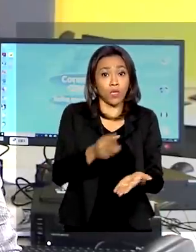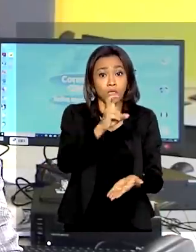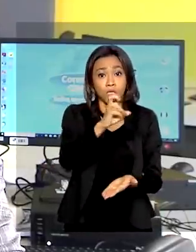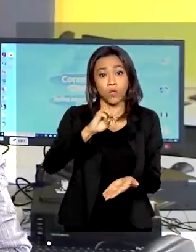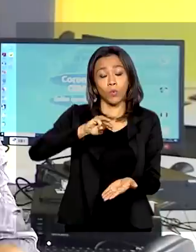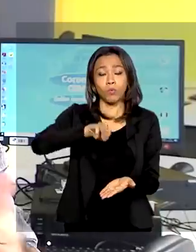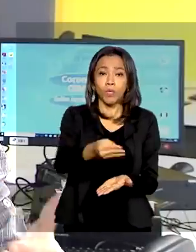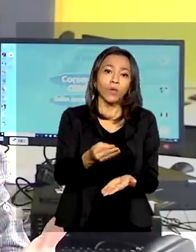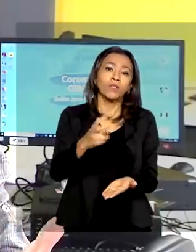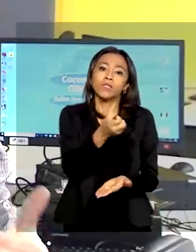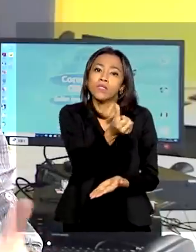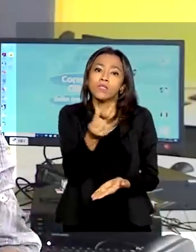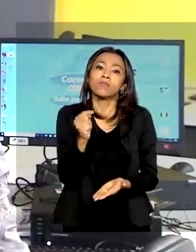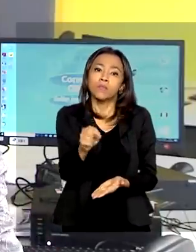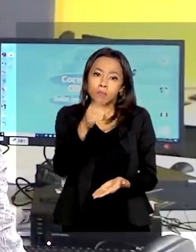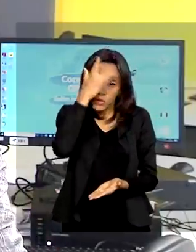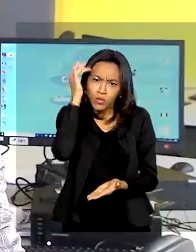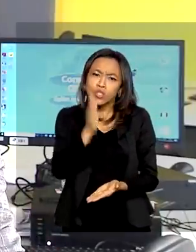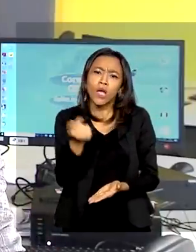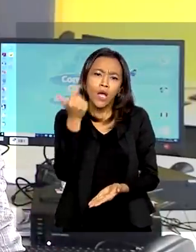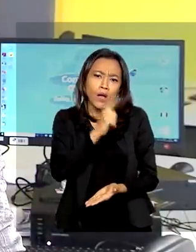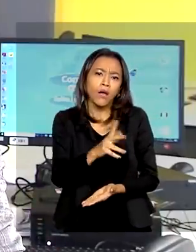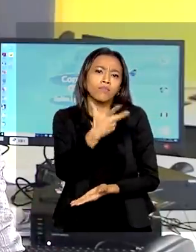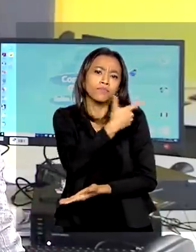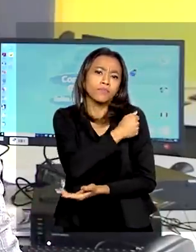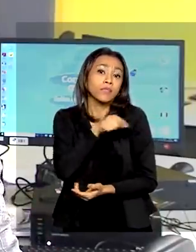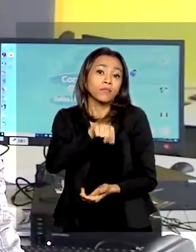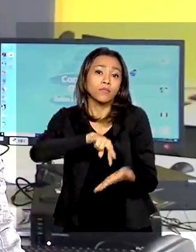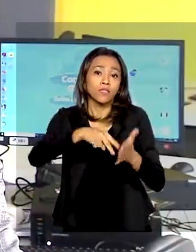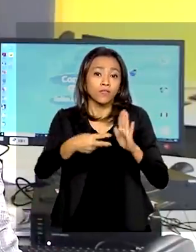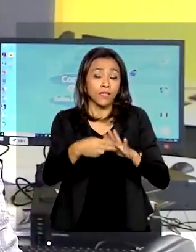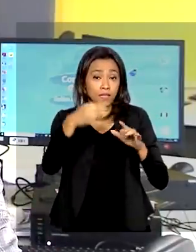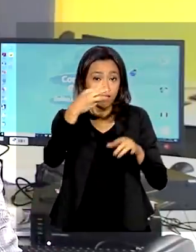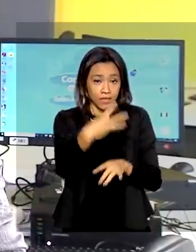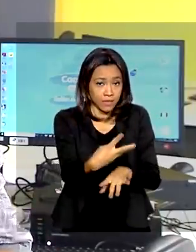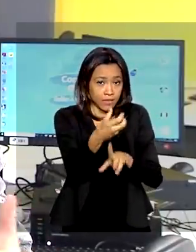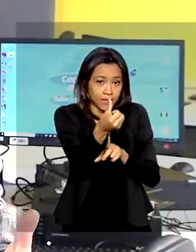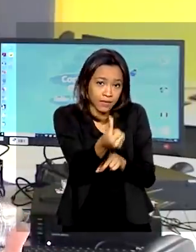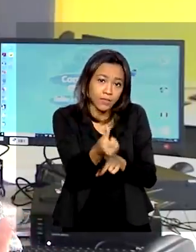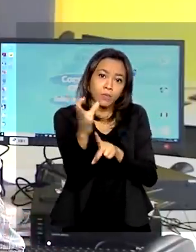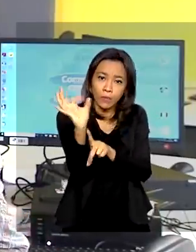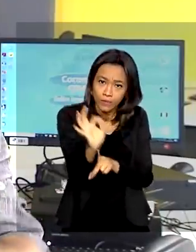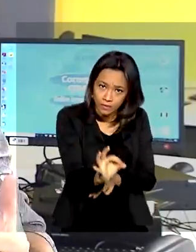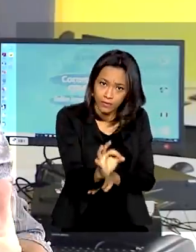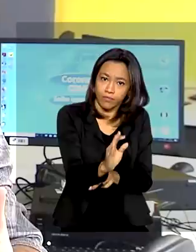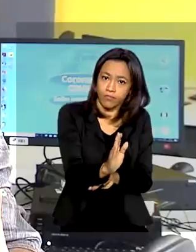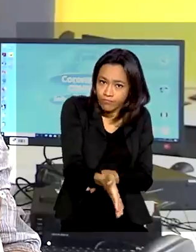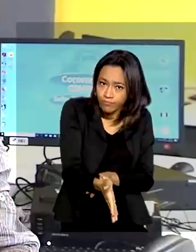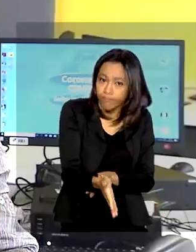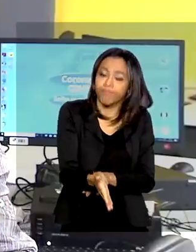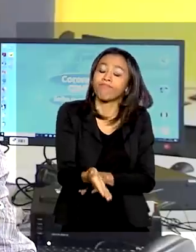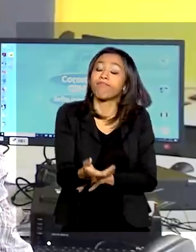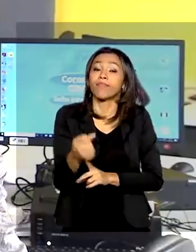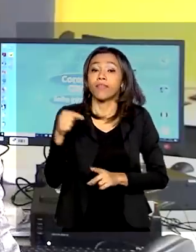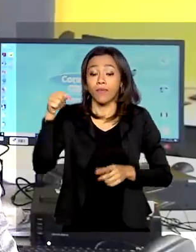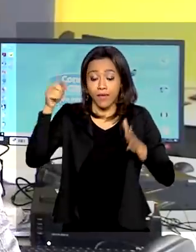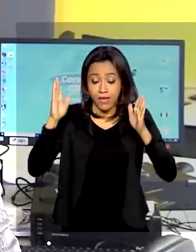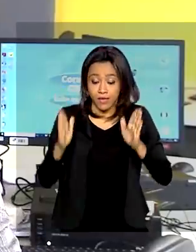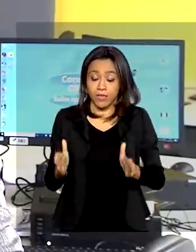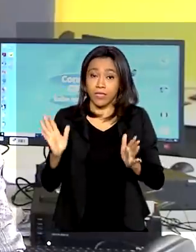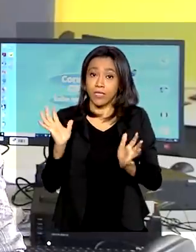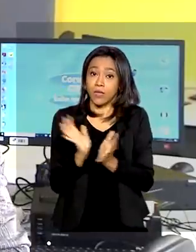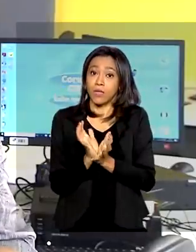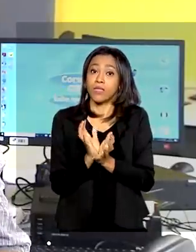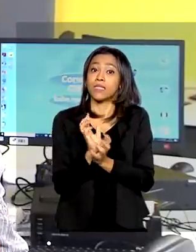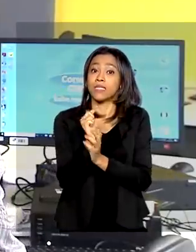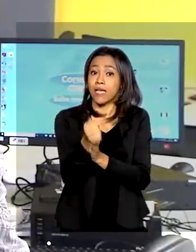mil pessoas tomaram a dose o que representa 36 por cento do total esperado essa fase é voltada para